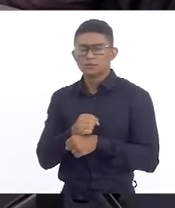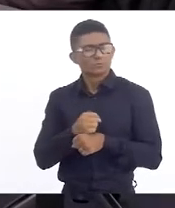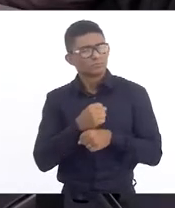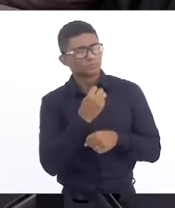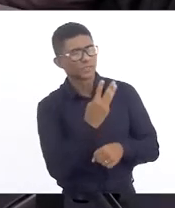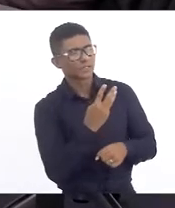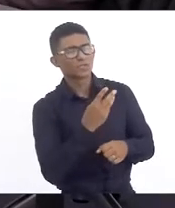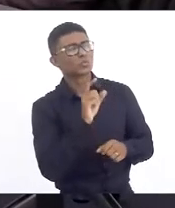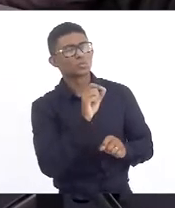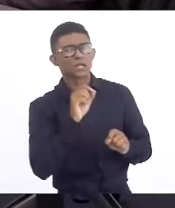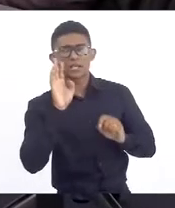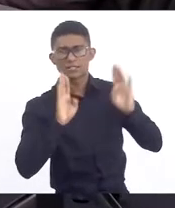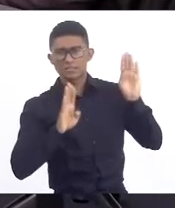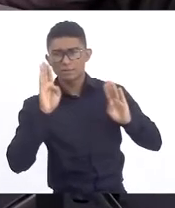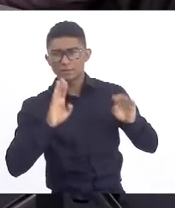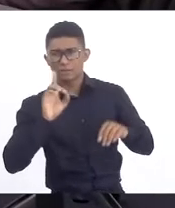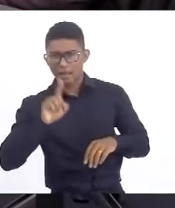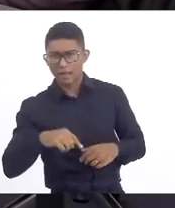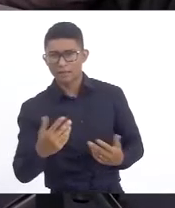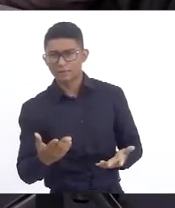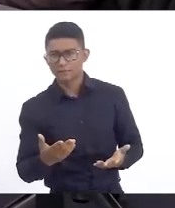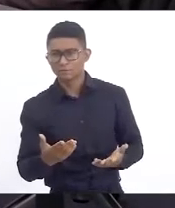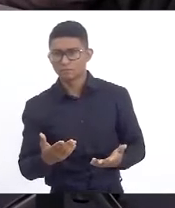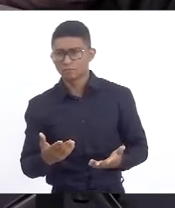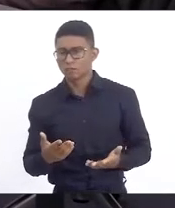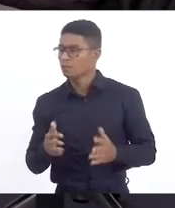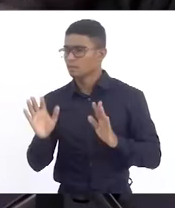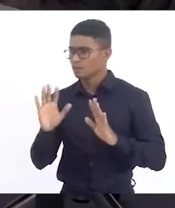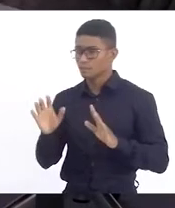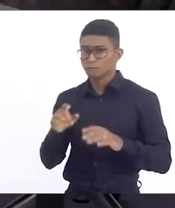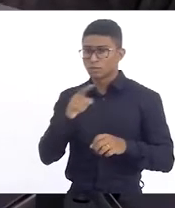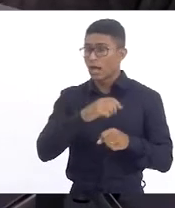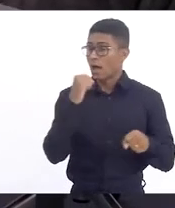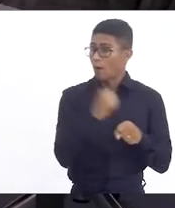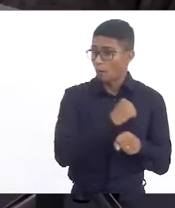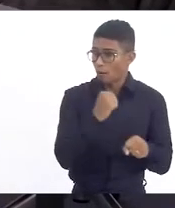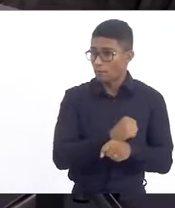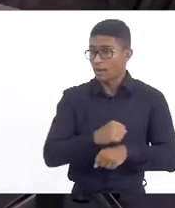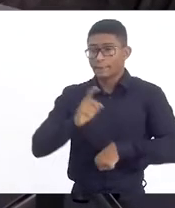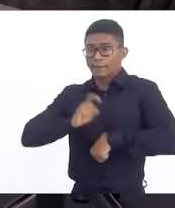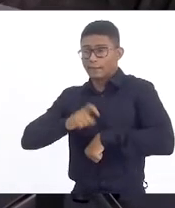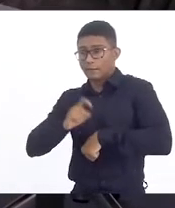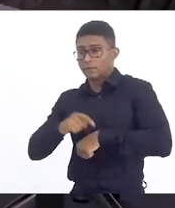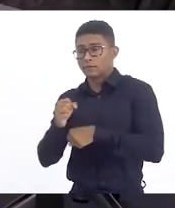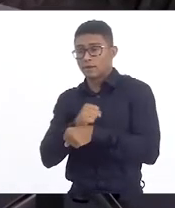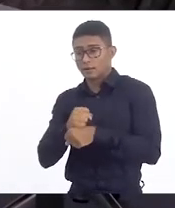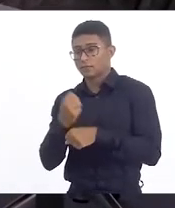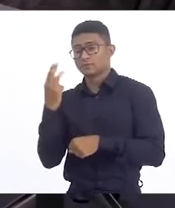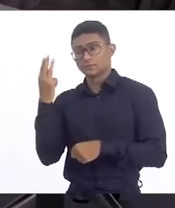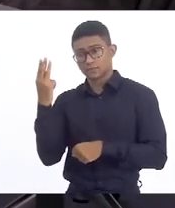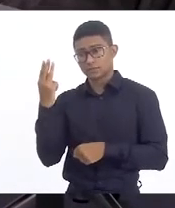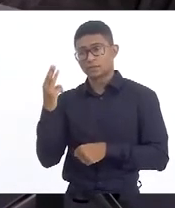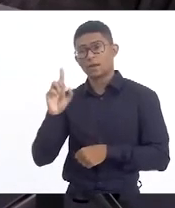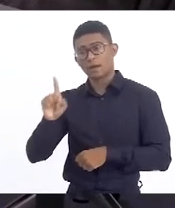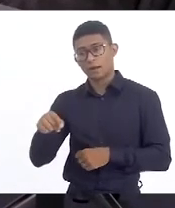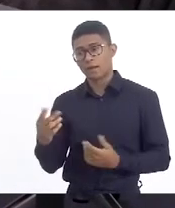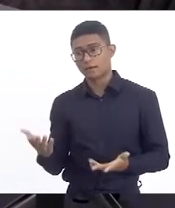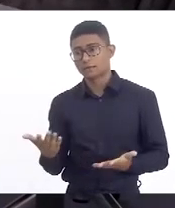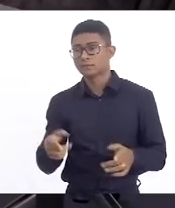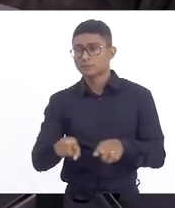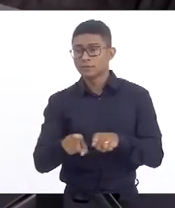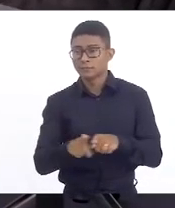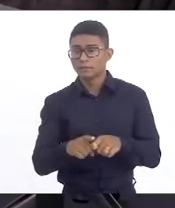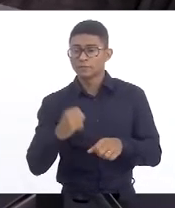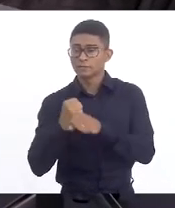tudo? Isso. Não, é 3 anos. Três anos é a obra, sim. Agora, a obra em si? A obra em si. A condição é 3 anos. Entendi. E mais 1 ano de